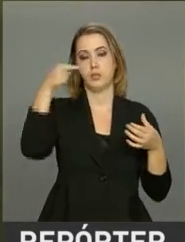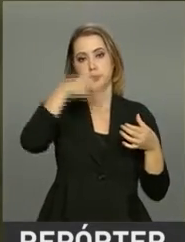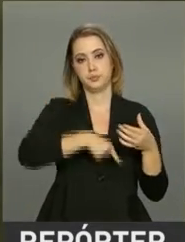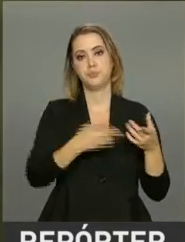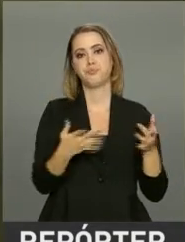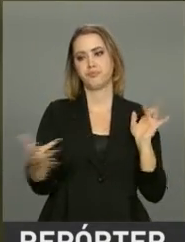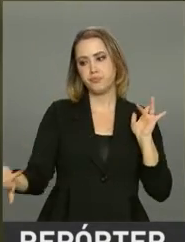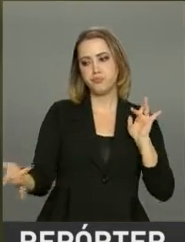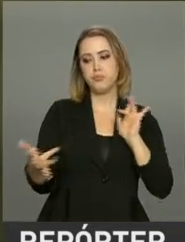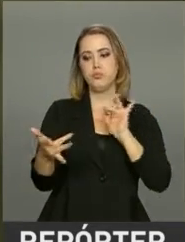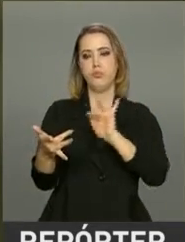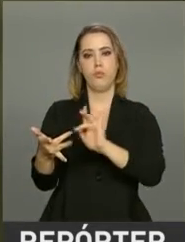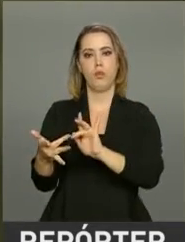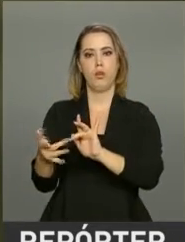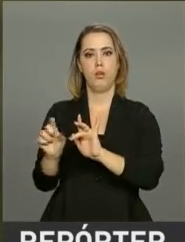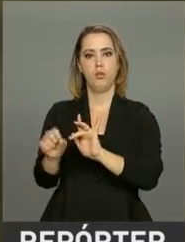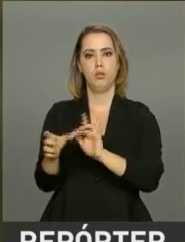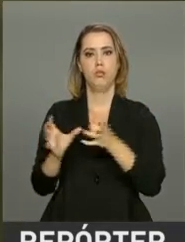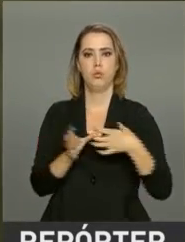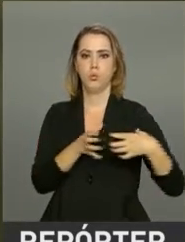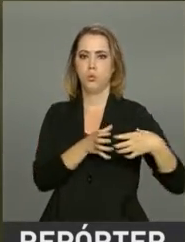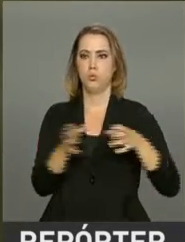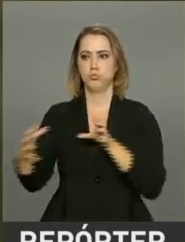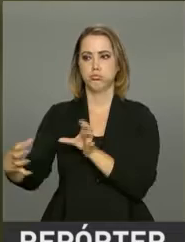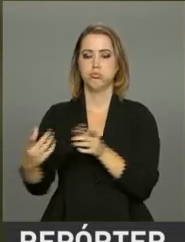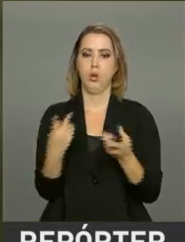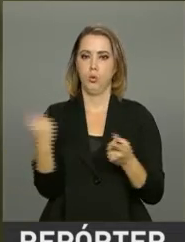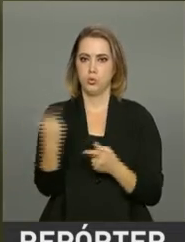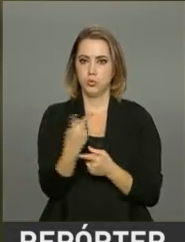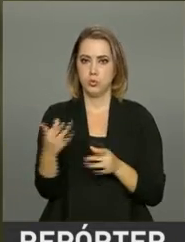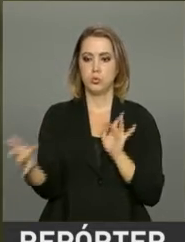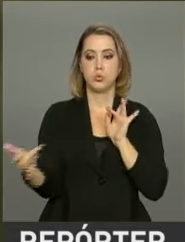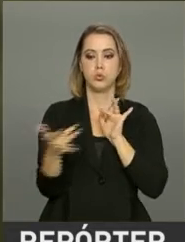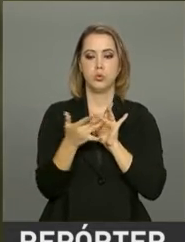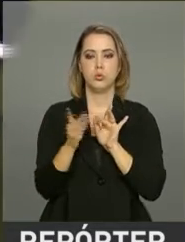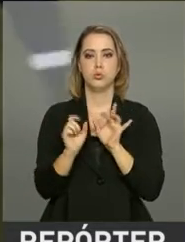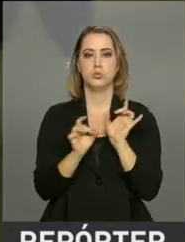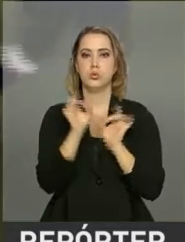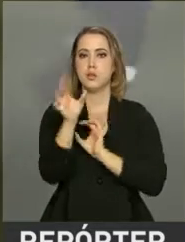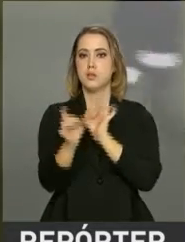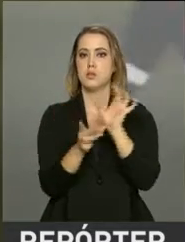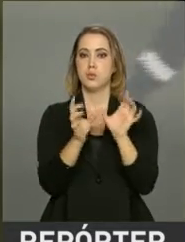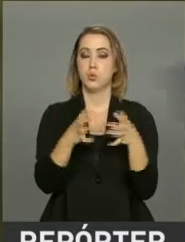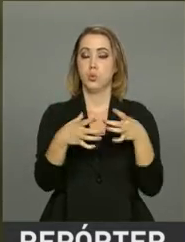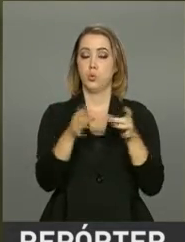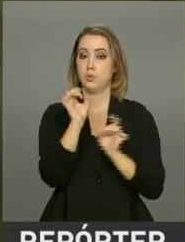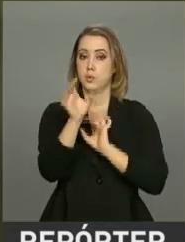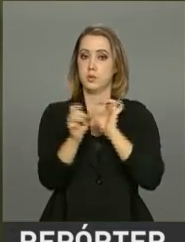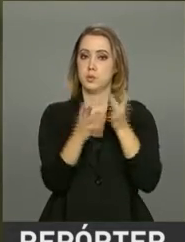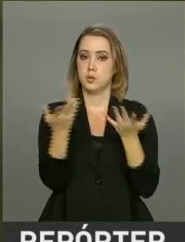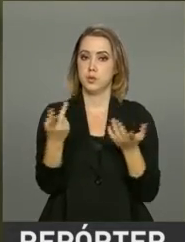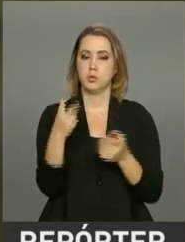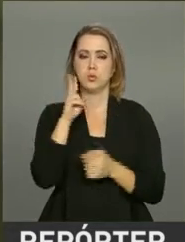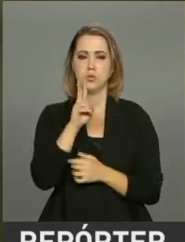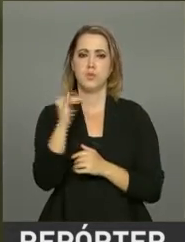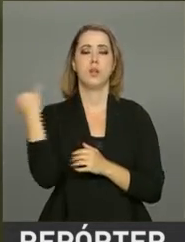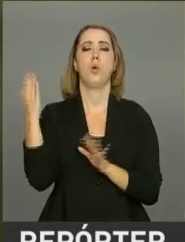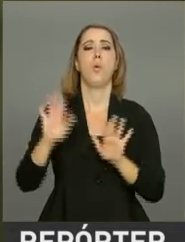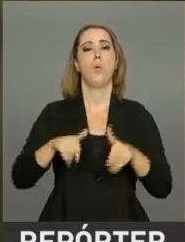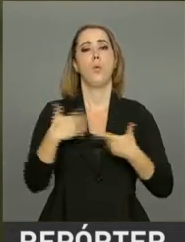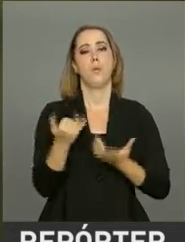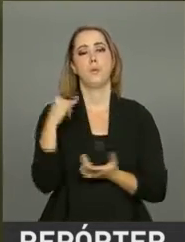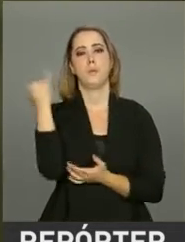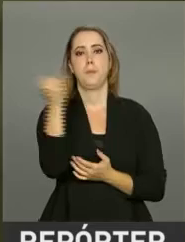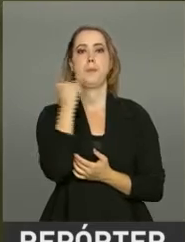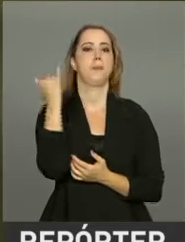Deputados concordaram em instalar a comissão especial que vai analisar o mérito da reforma da Previdência